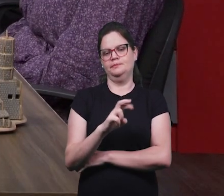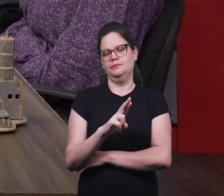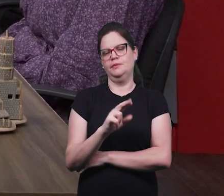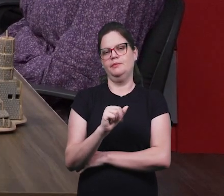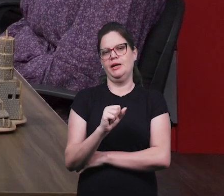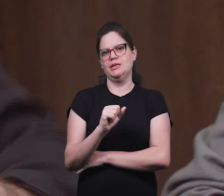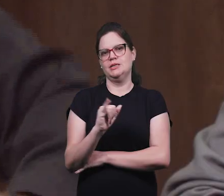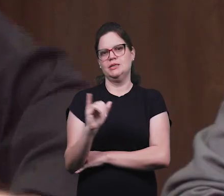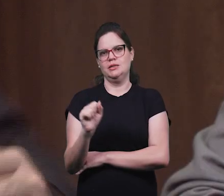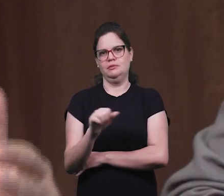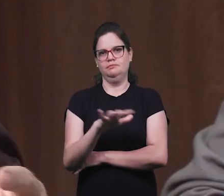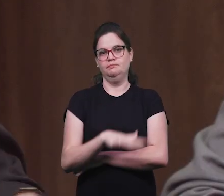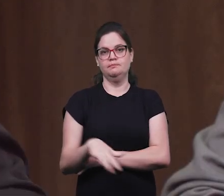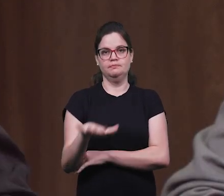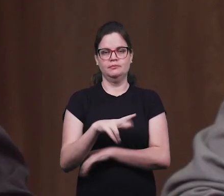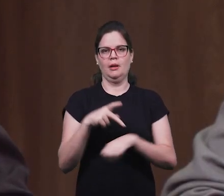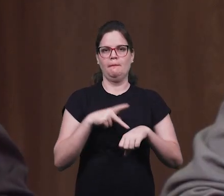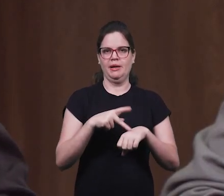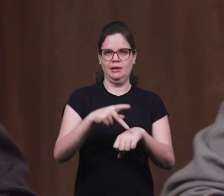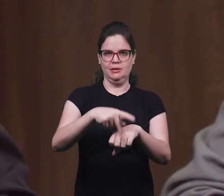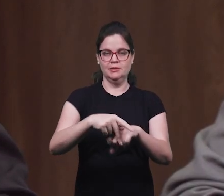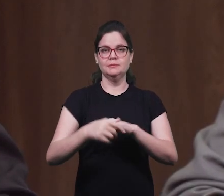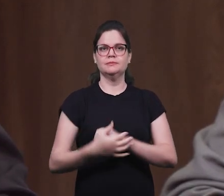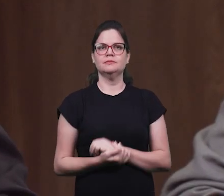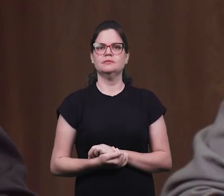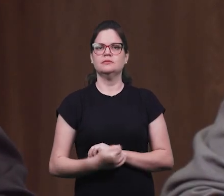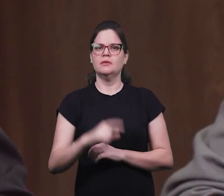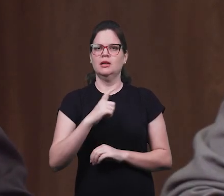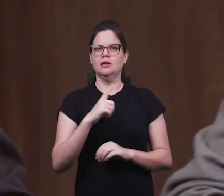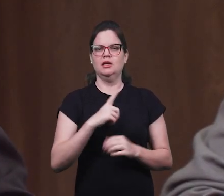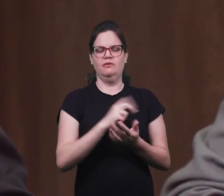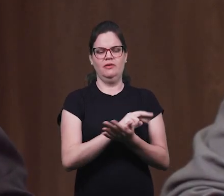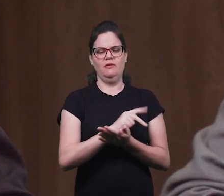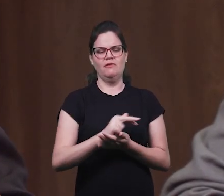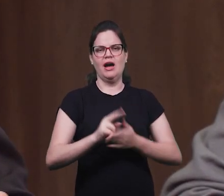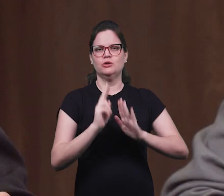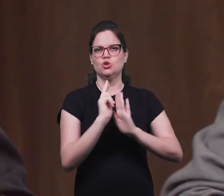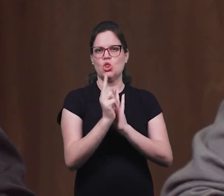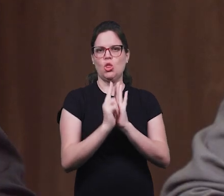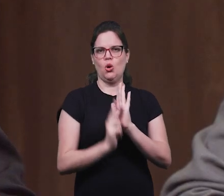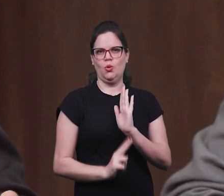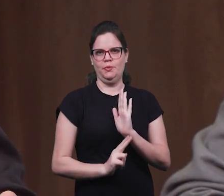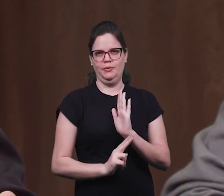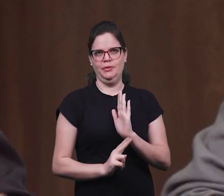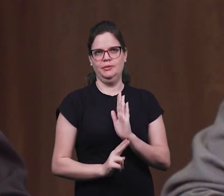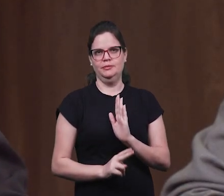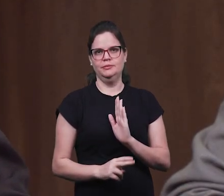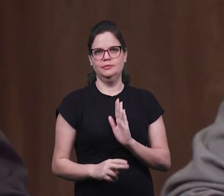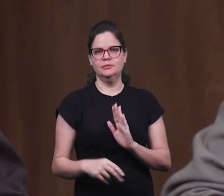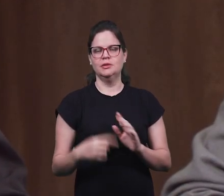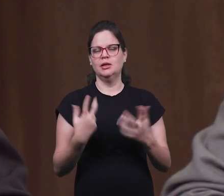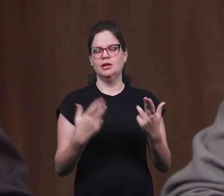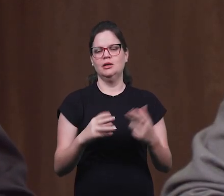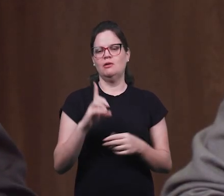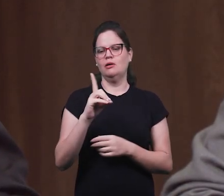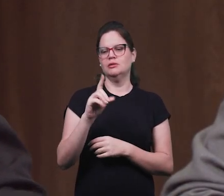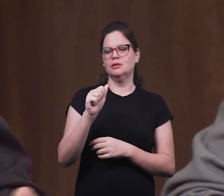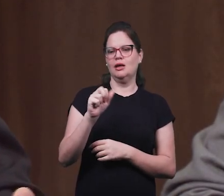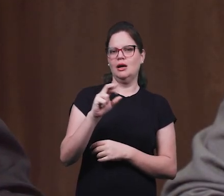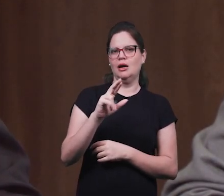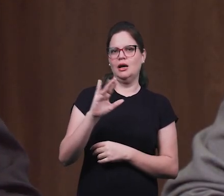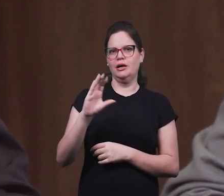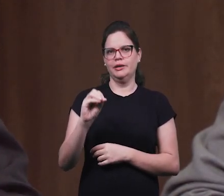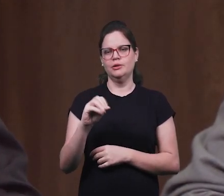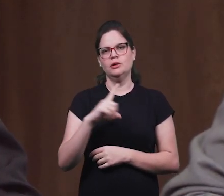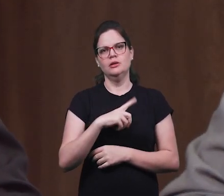Foram muitos, né? E os nomes se complicam porque, às vezes, o nome é o título dele, né? Dario. Tem